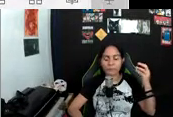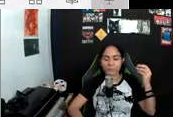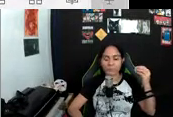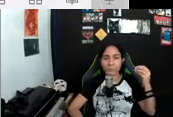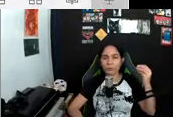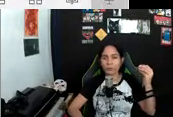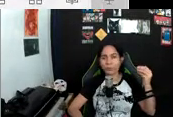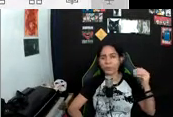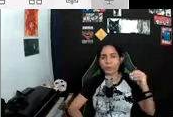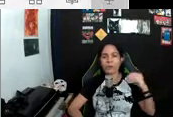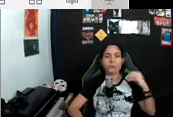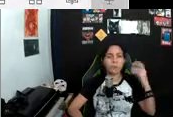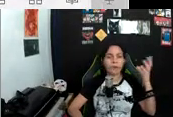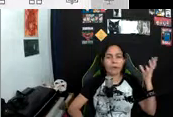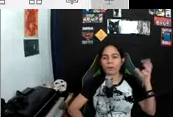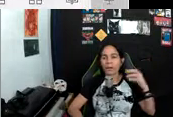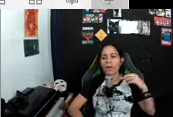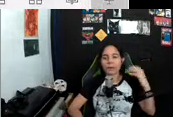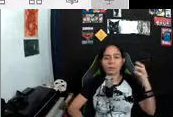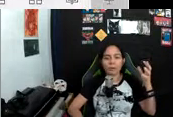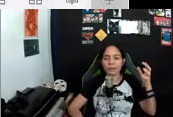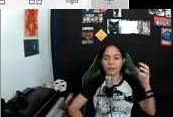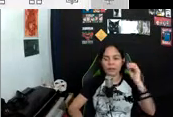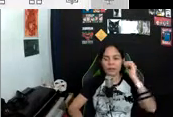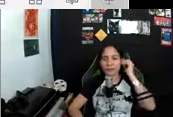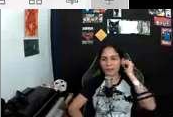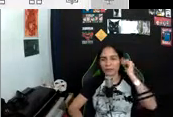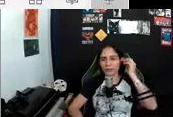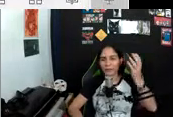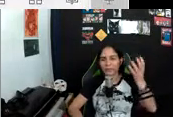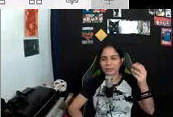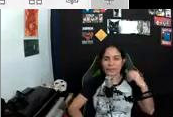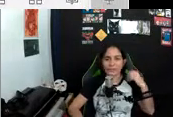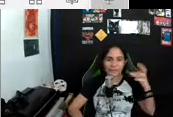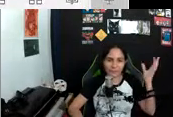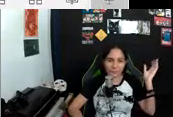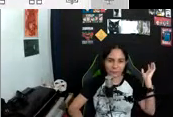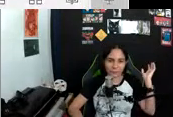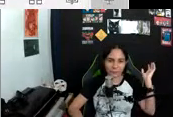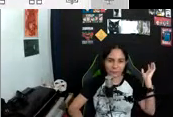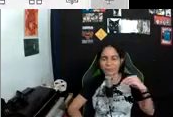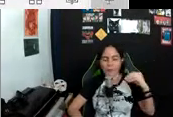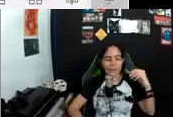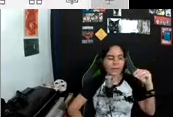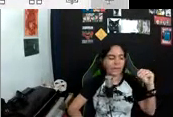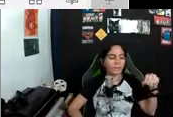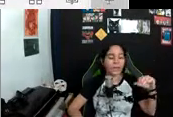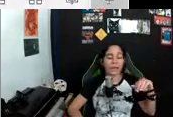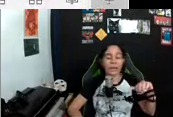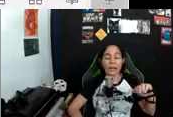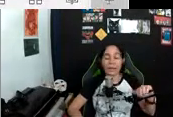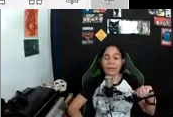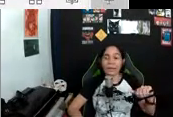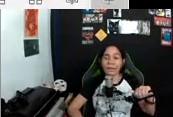faz um curso superior no Paraguai, na Bolívia, né? Tem muita gente que faz medicina fora e vem para